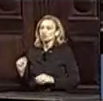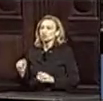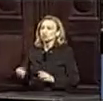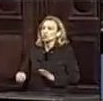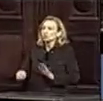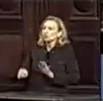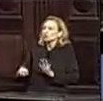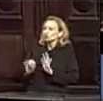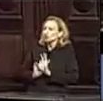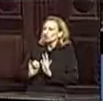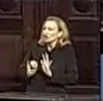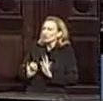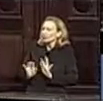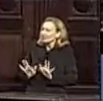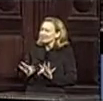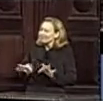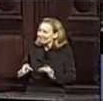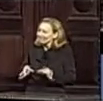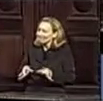de palanque.